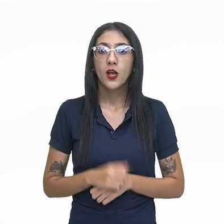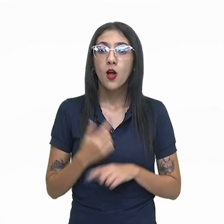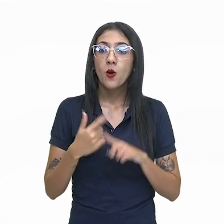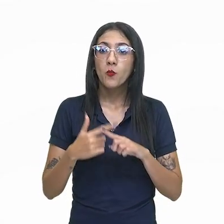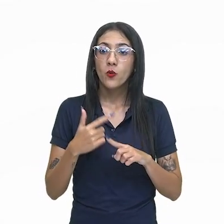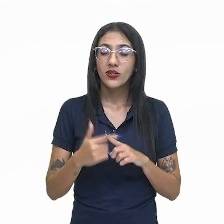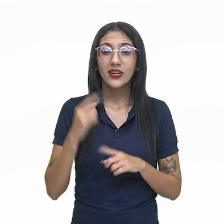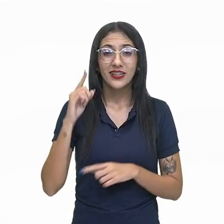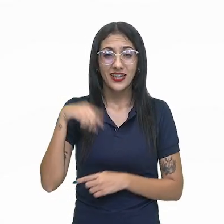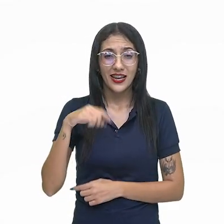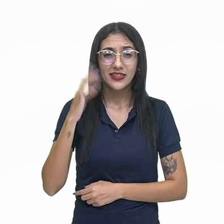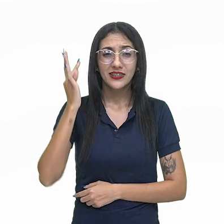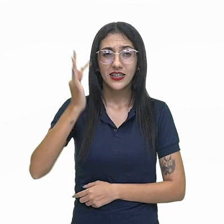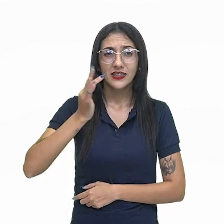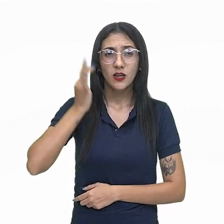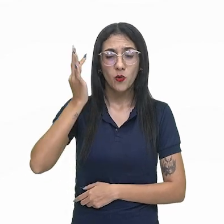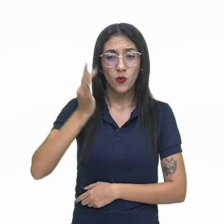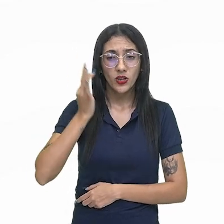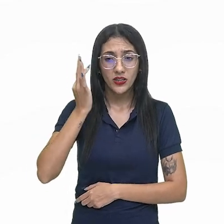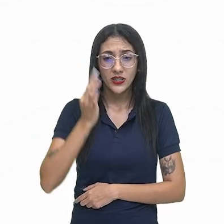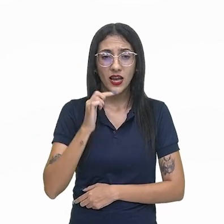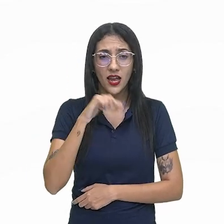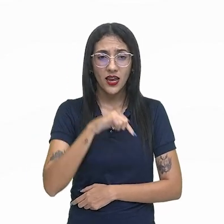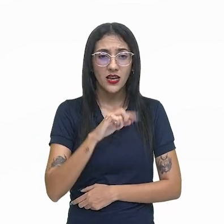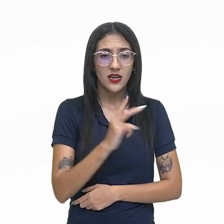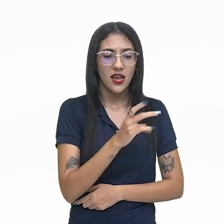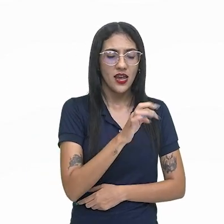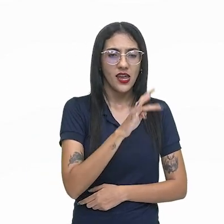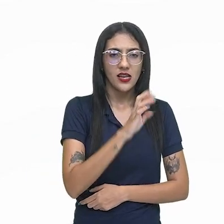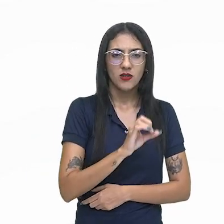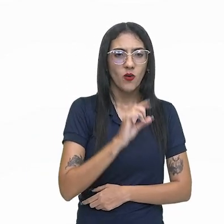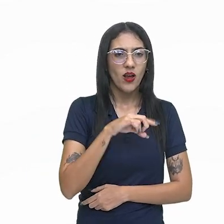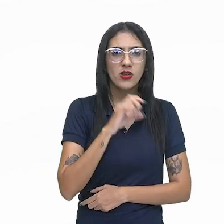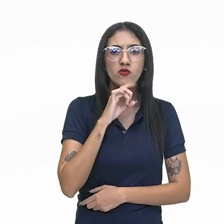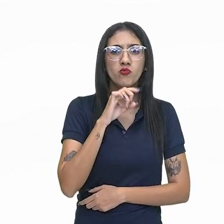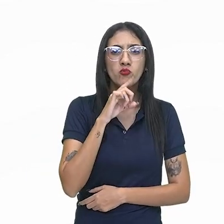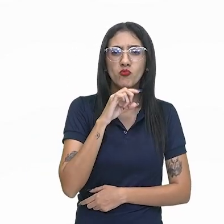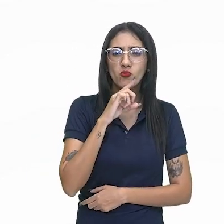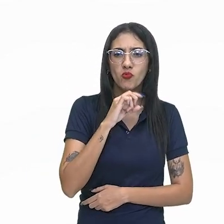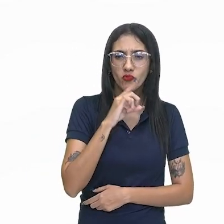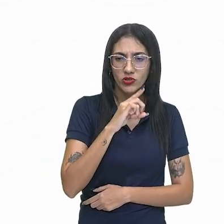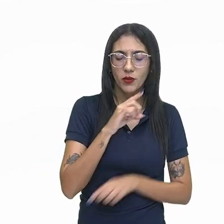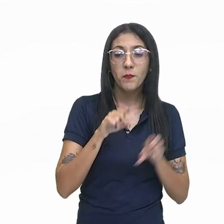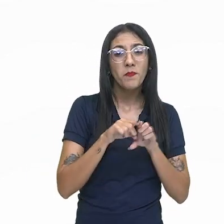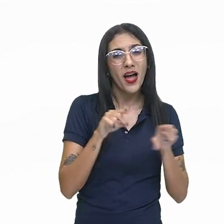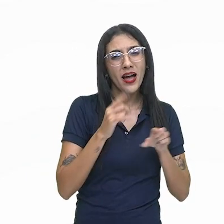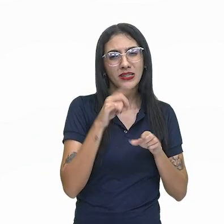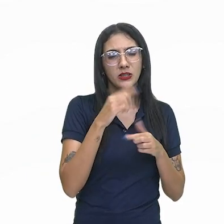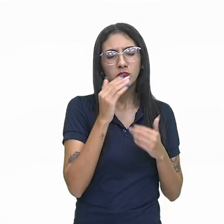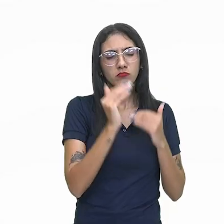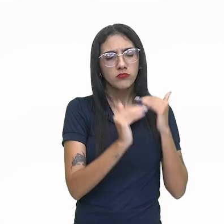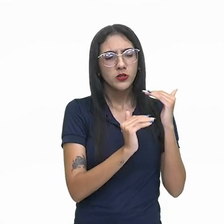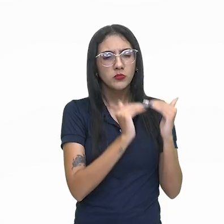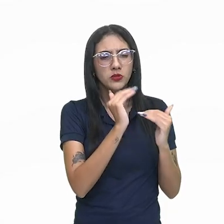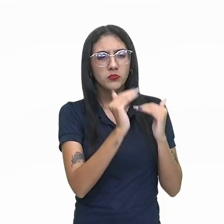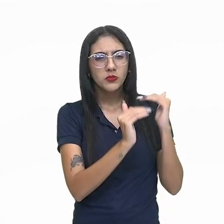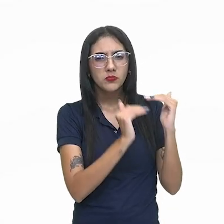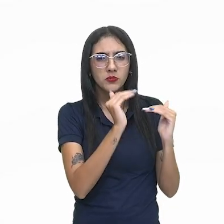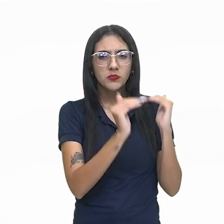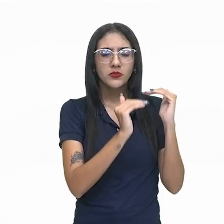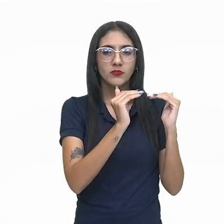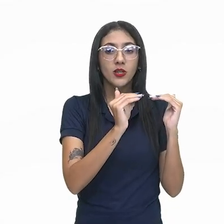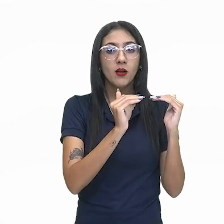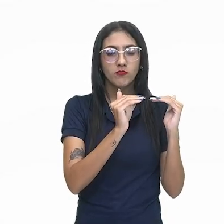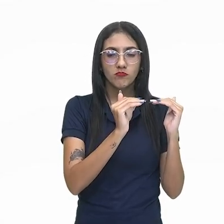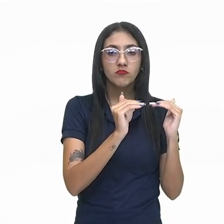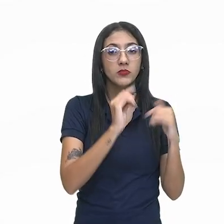teoria heterotrófica, eles não conseguiam obter o seu próprio alimento, mas depois evoluíram para